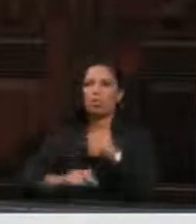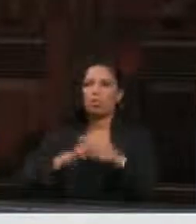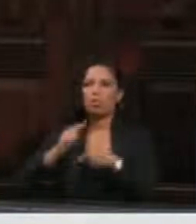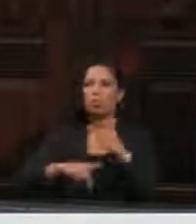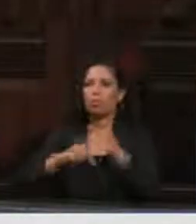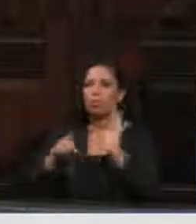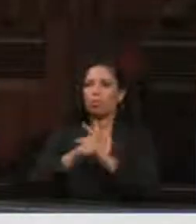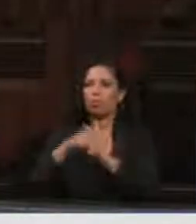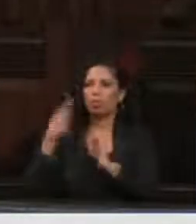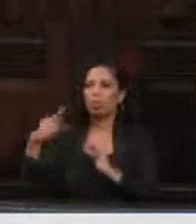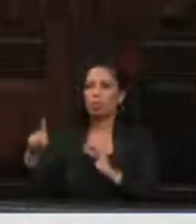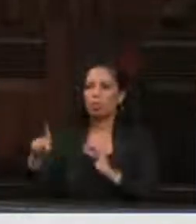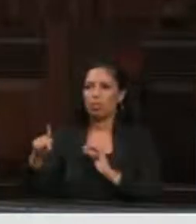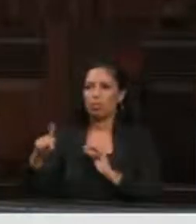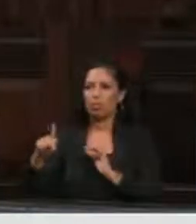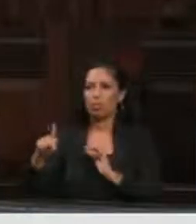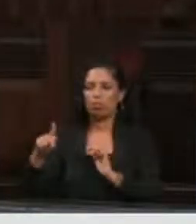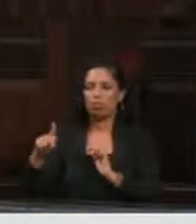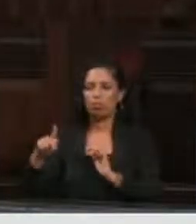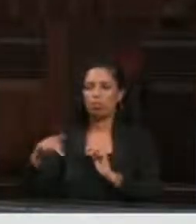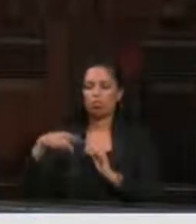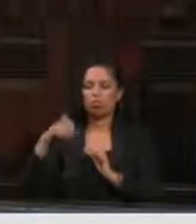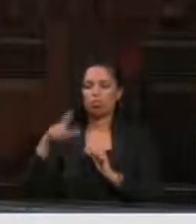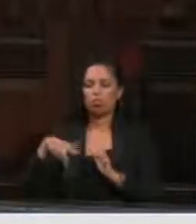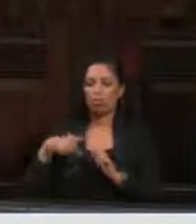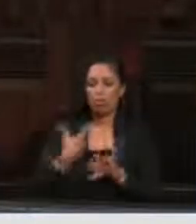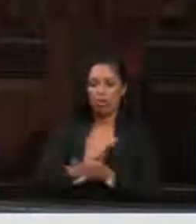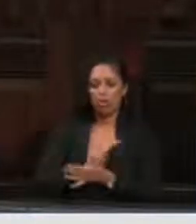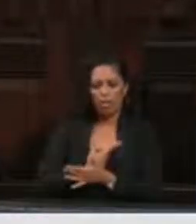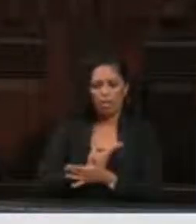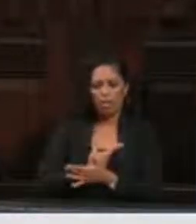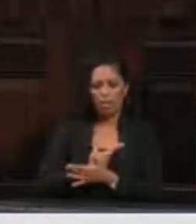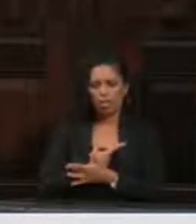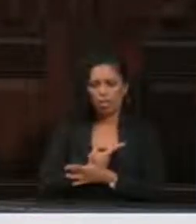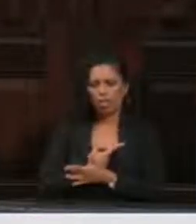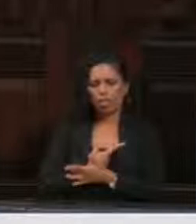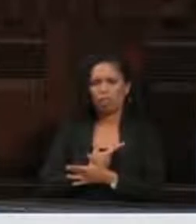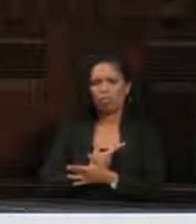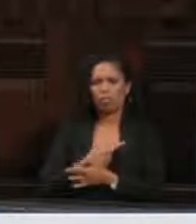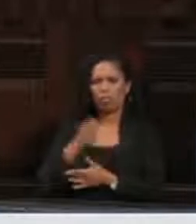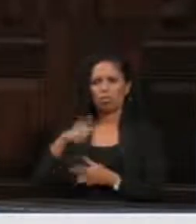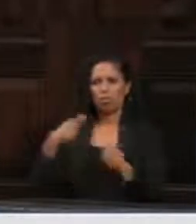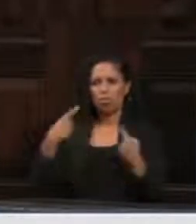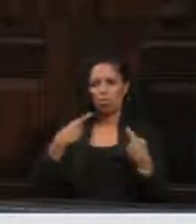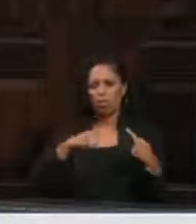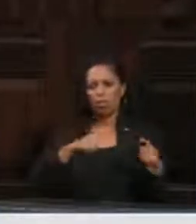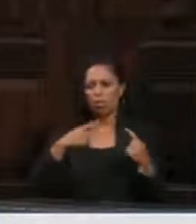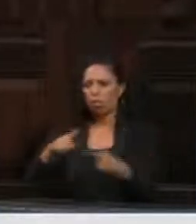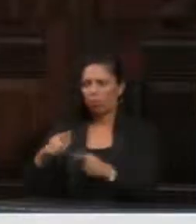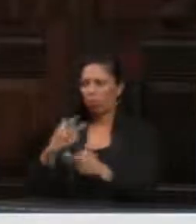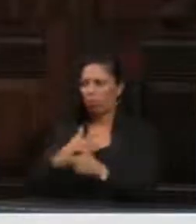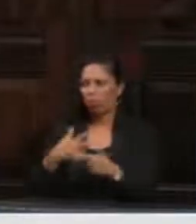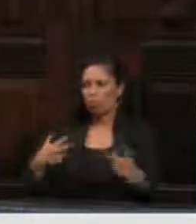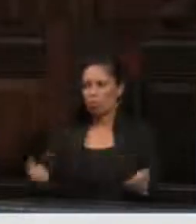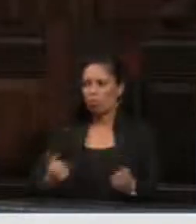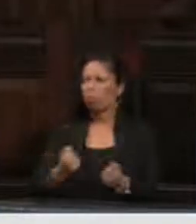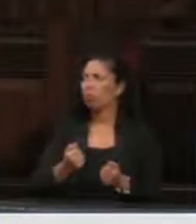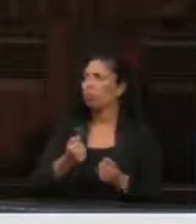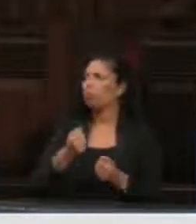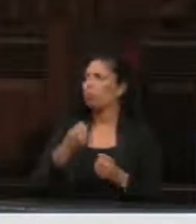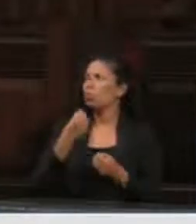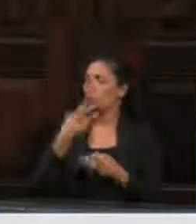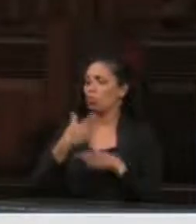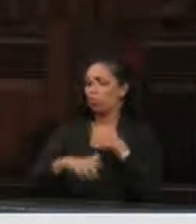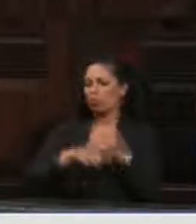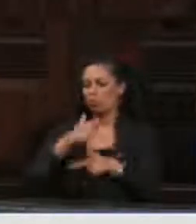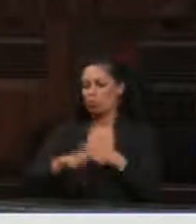atividades. Então, fere princípios que são princípios inerentes ao bom atendimento